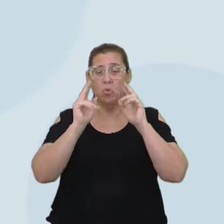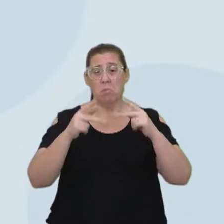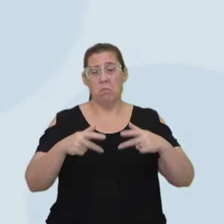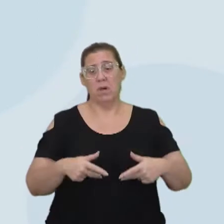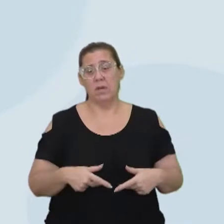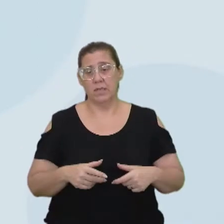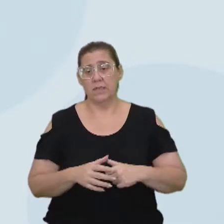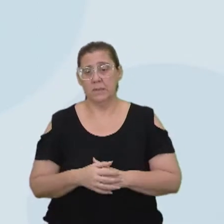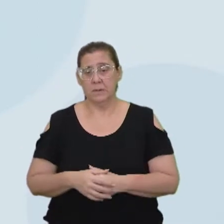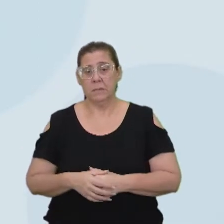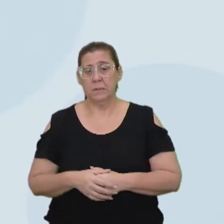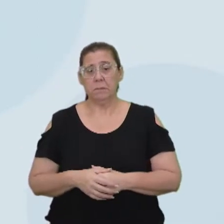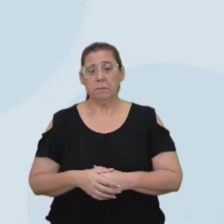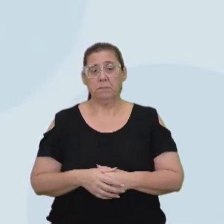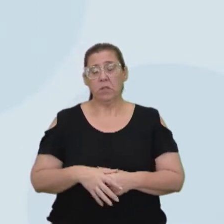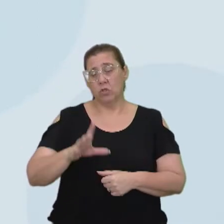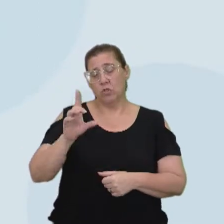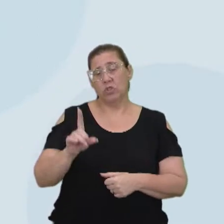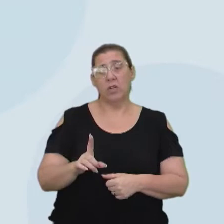na Constituição Federal.